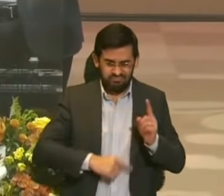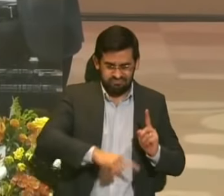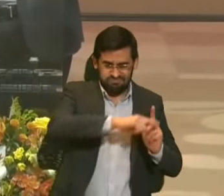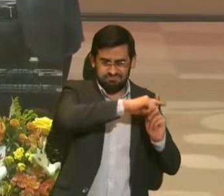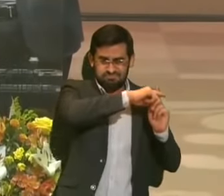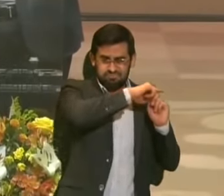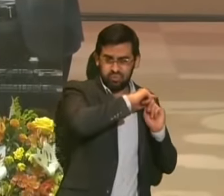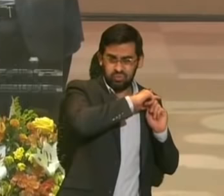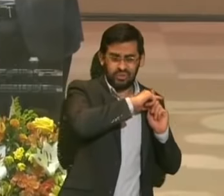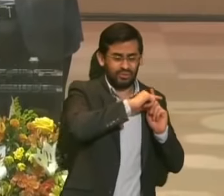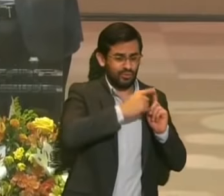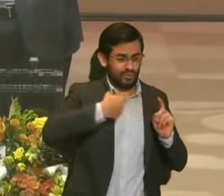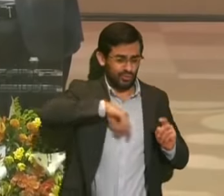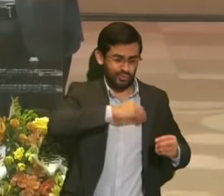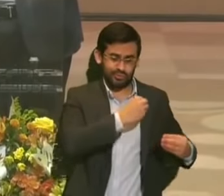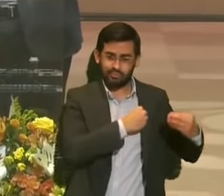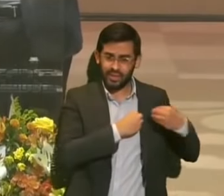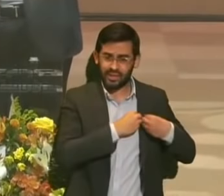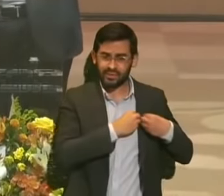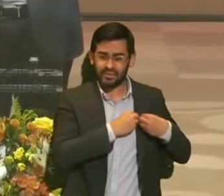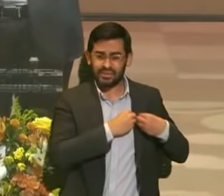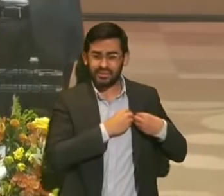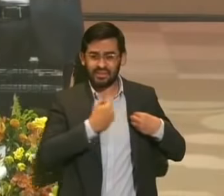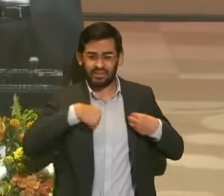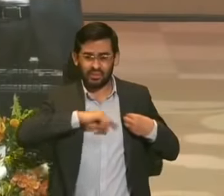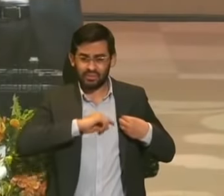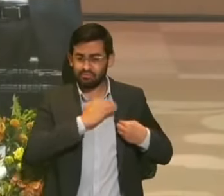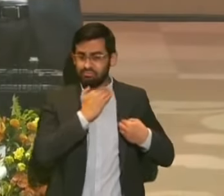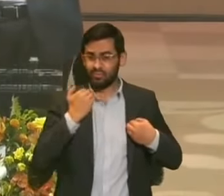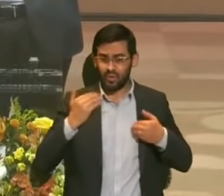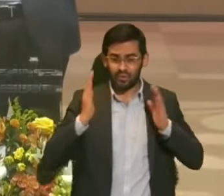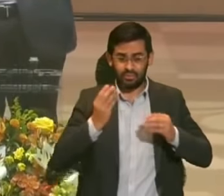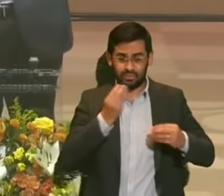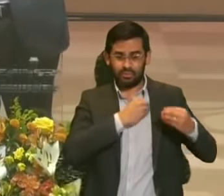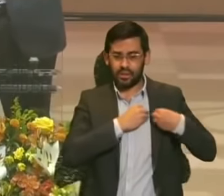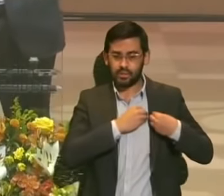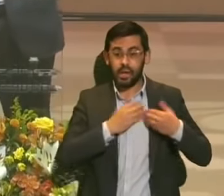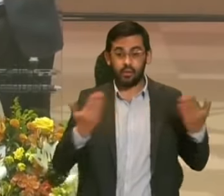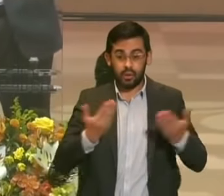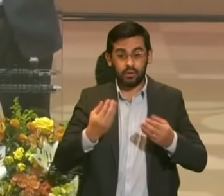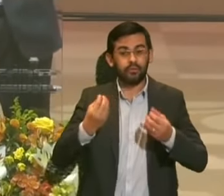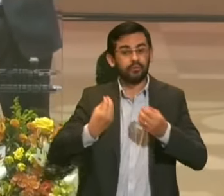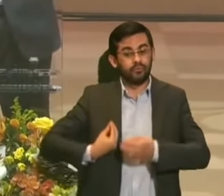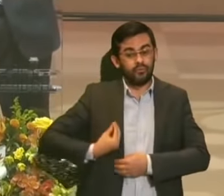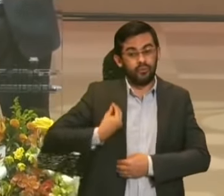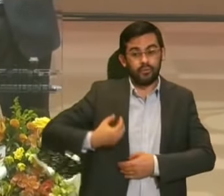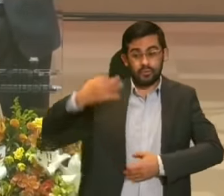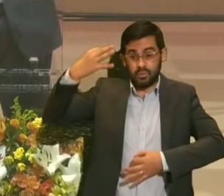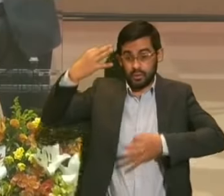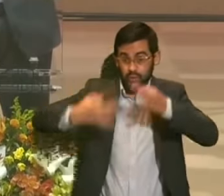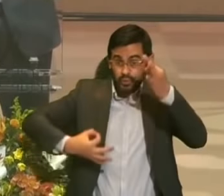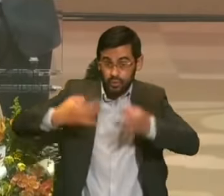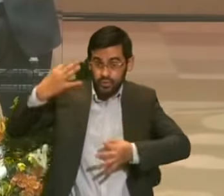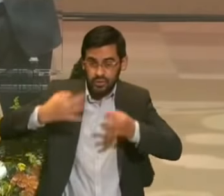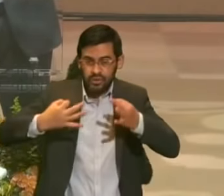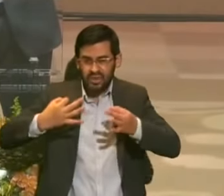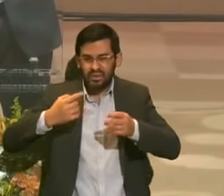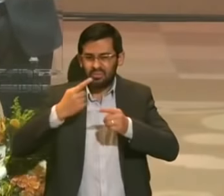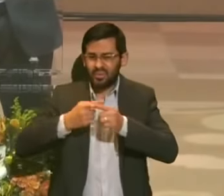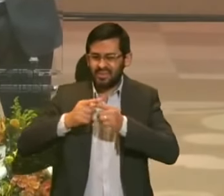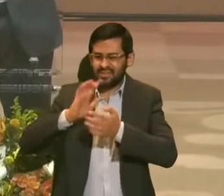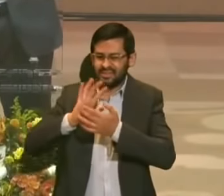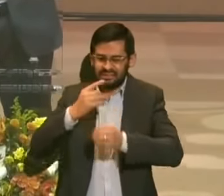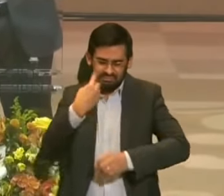pecados, para que nós, mortos para os pecados, vivamos para a justiça. Por suas